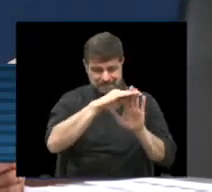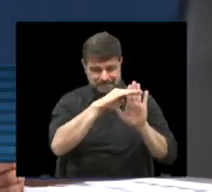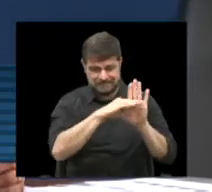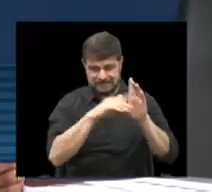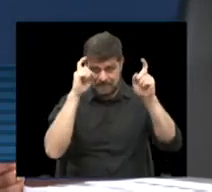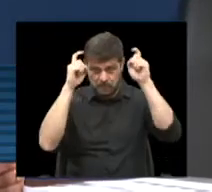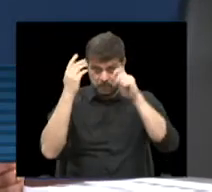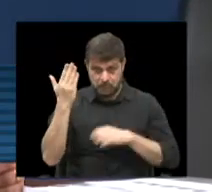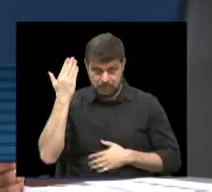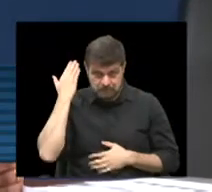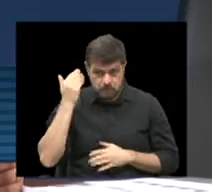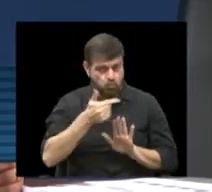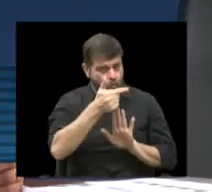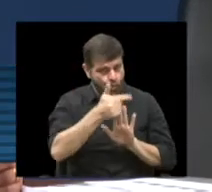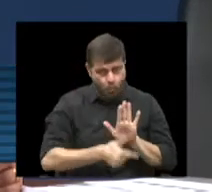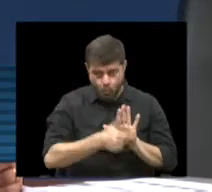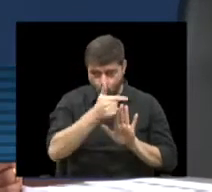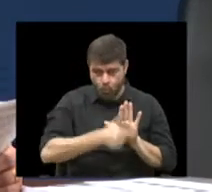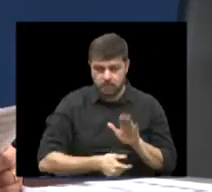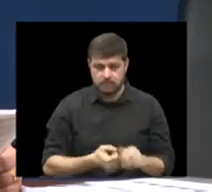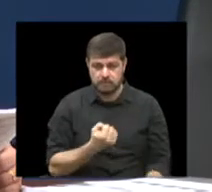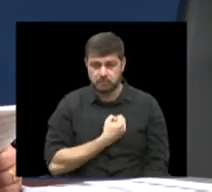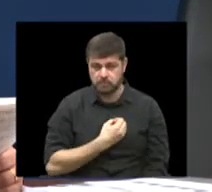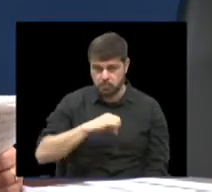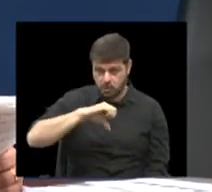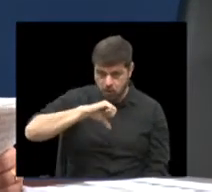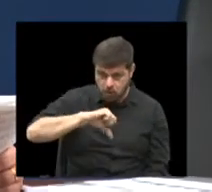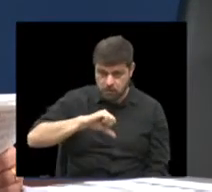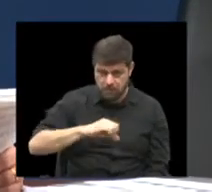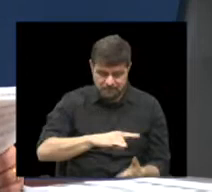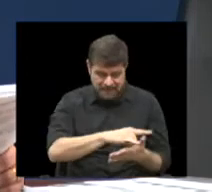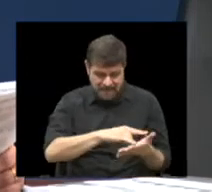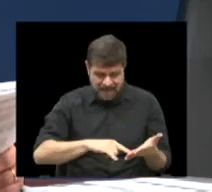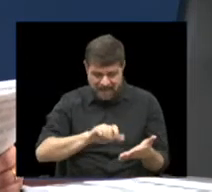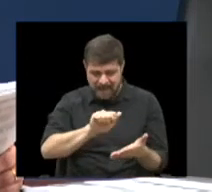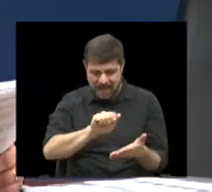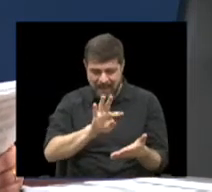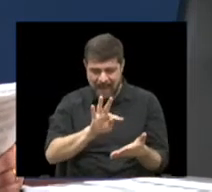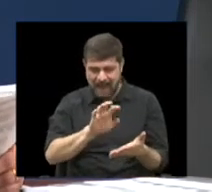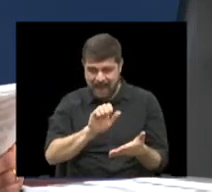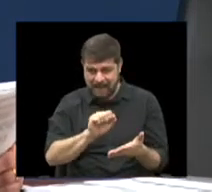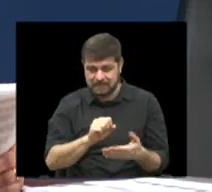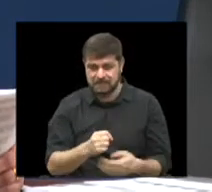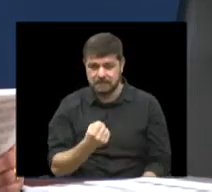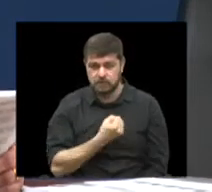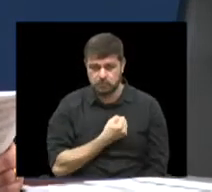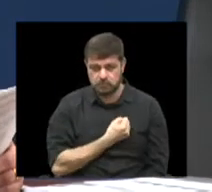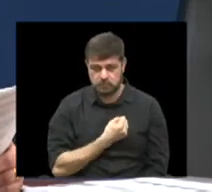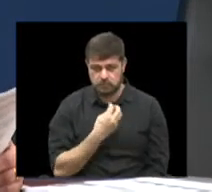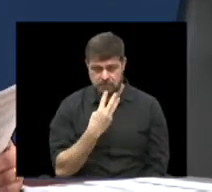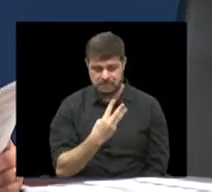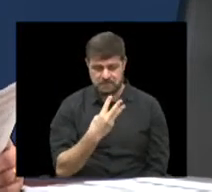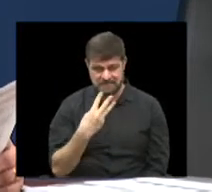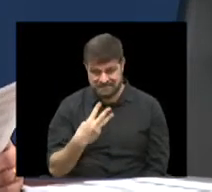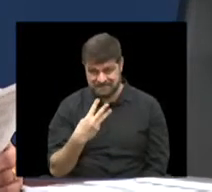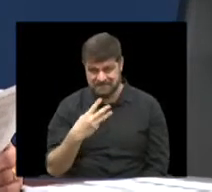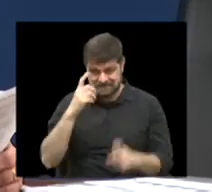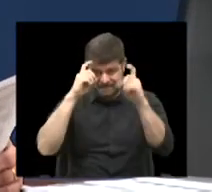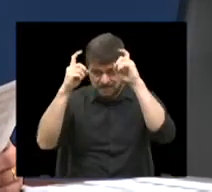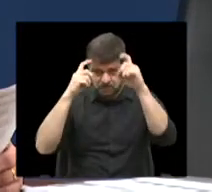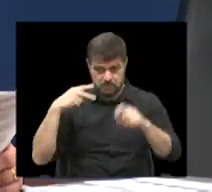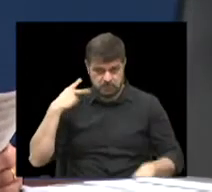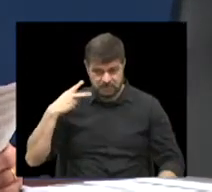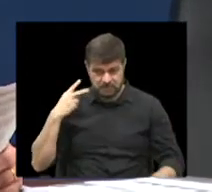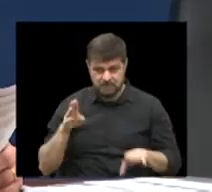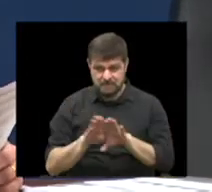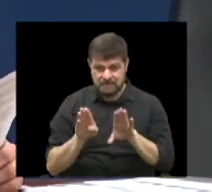reunião anterior, não há. Item 9, discussão e votação da ata da 33ª e 34ª reunião